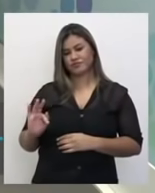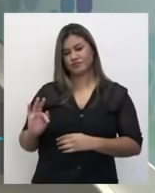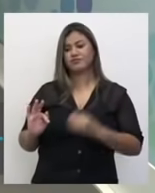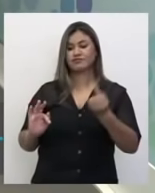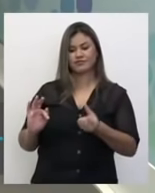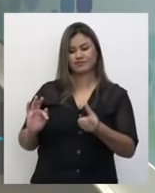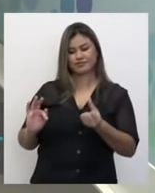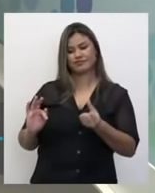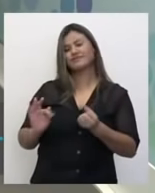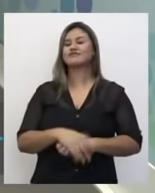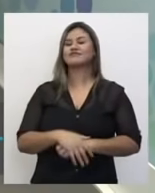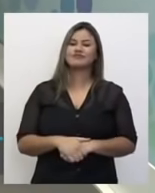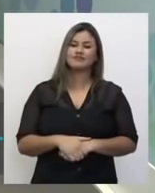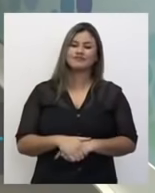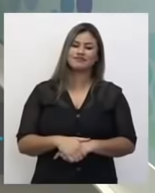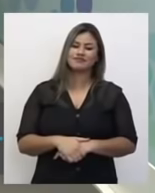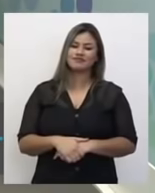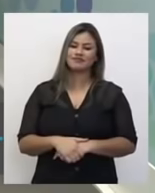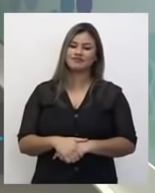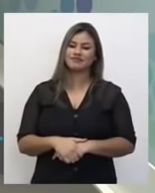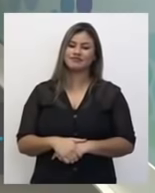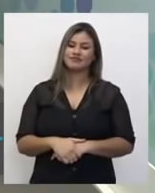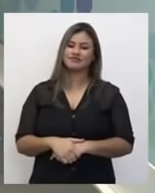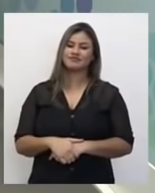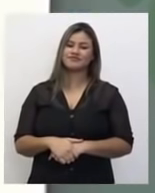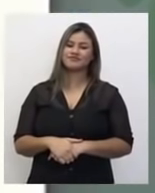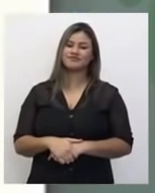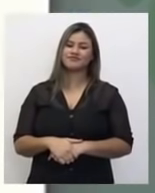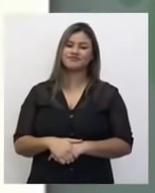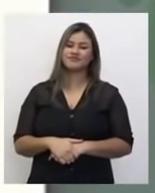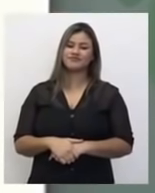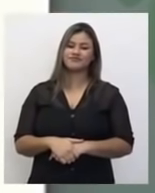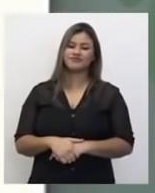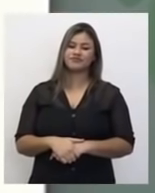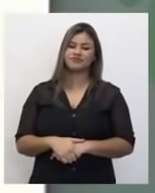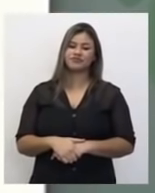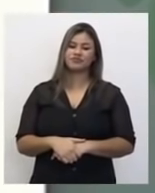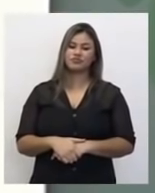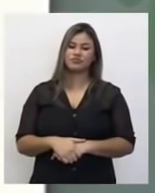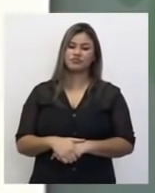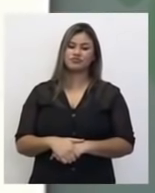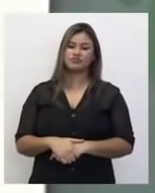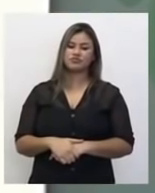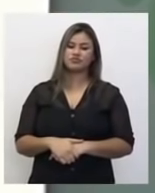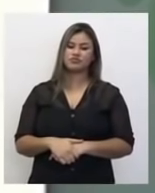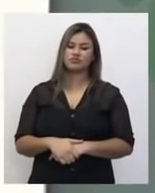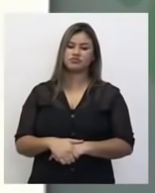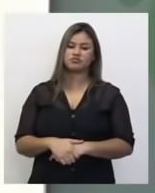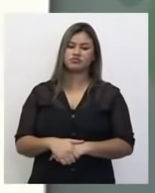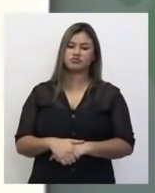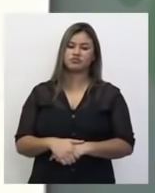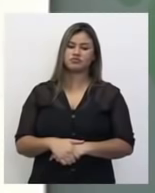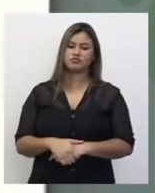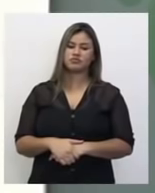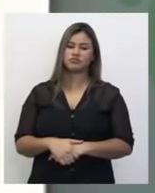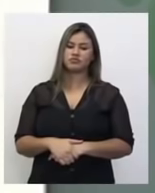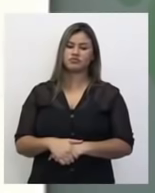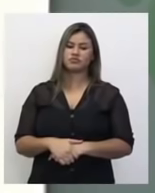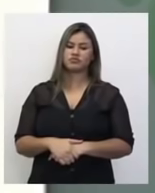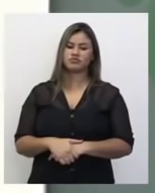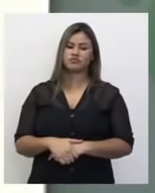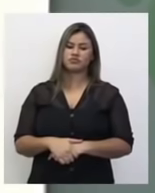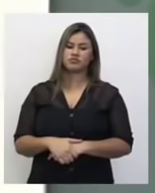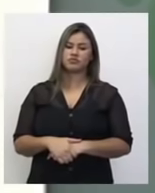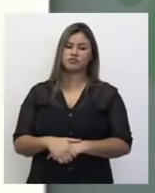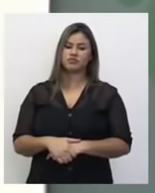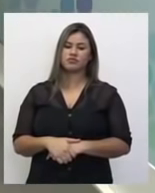Seis. Seis. Então, o F é seis. Então, vamos lá. Ó, aqui eu coloquei o A, aqui o F. Ó,